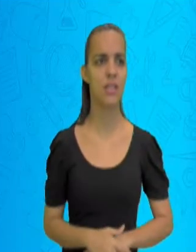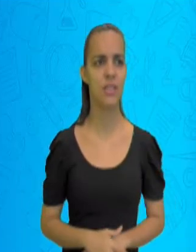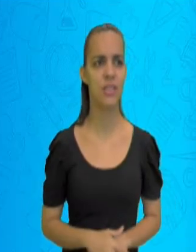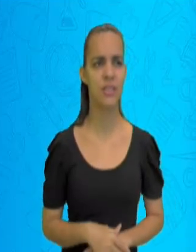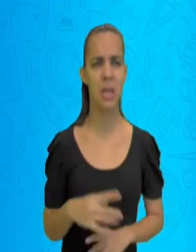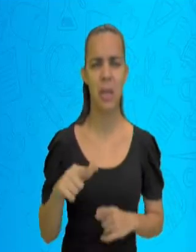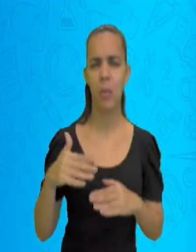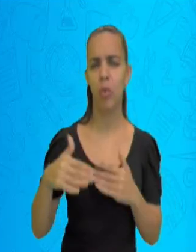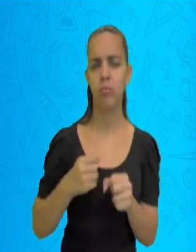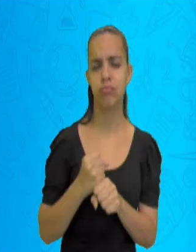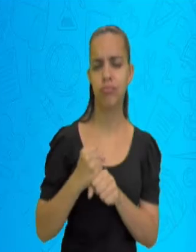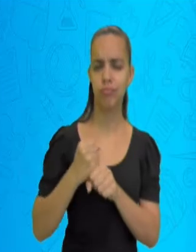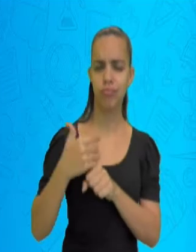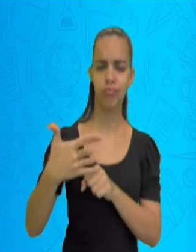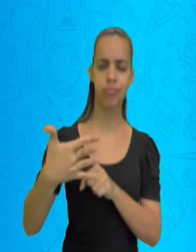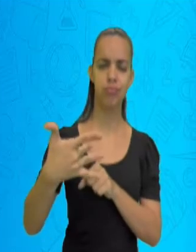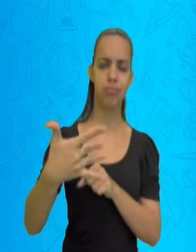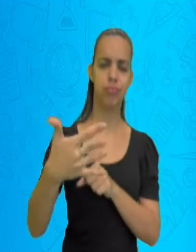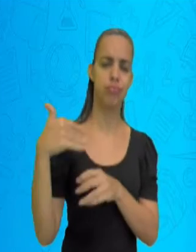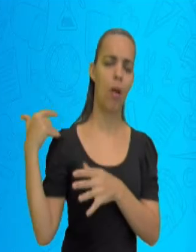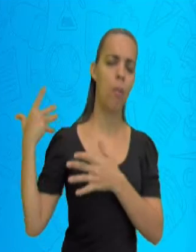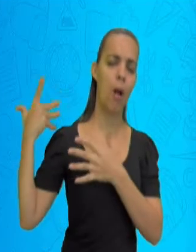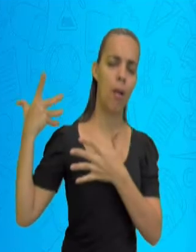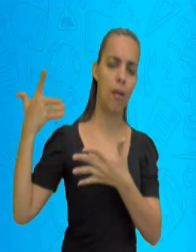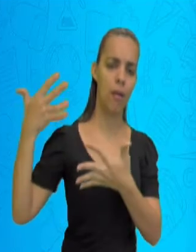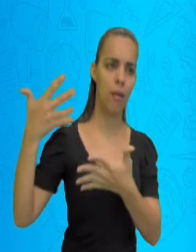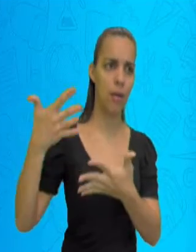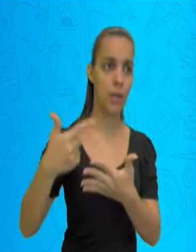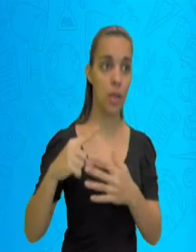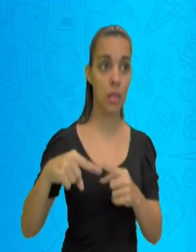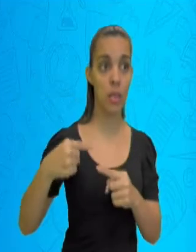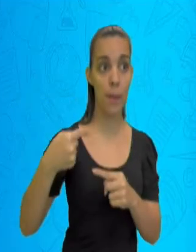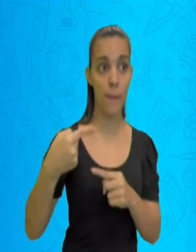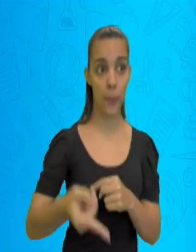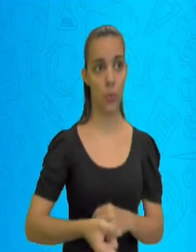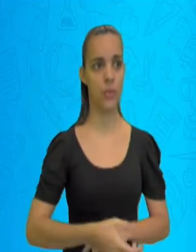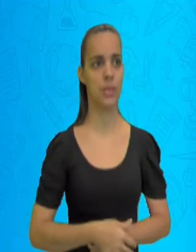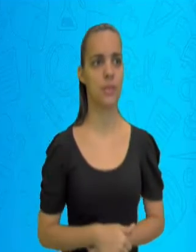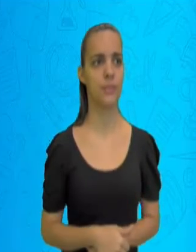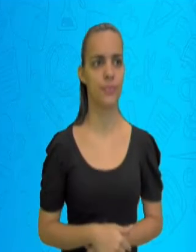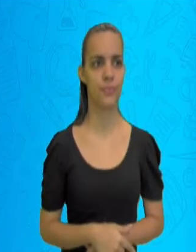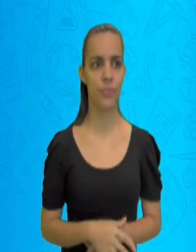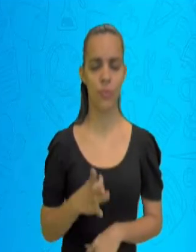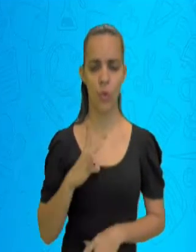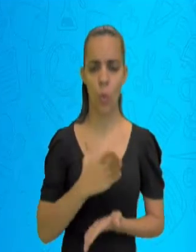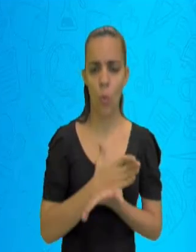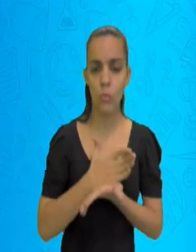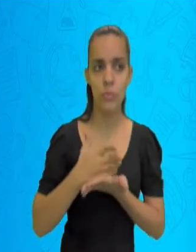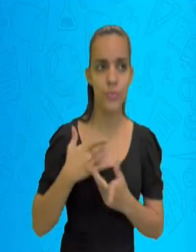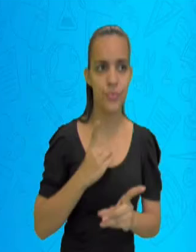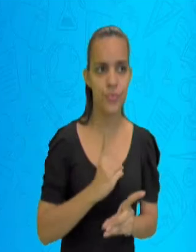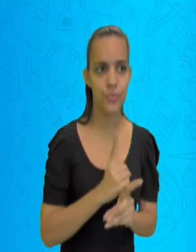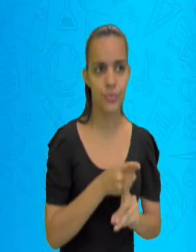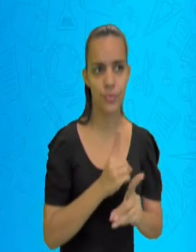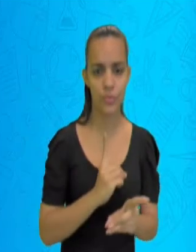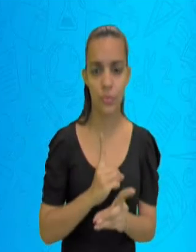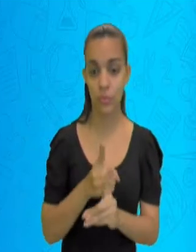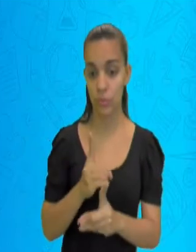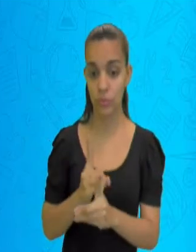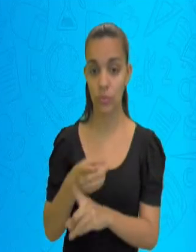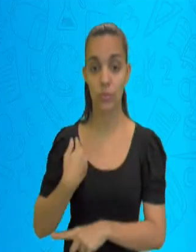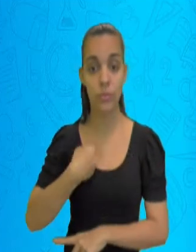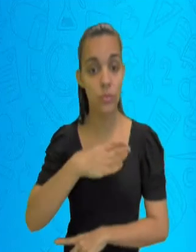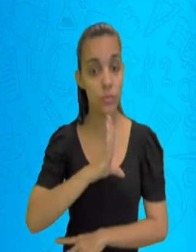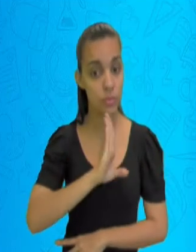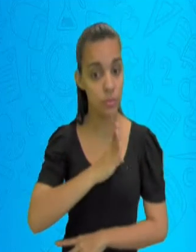Posteriormente, anos depois, com a descoberta, com o estudo, com o conhecimento